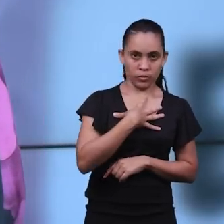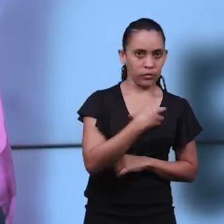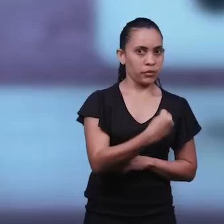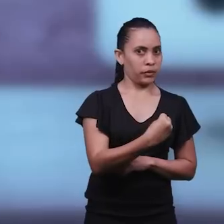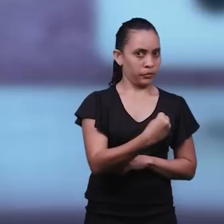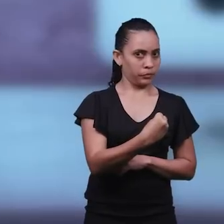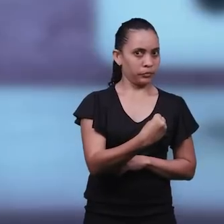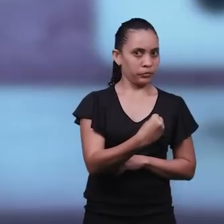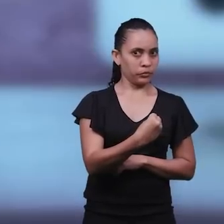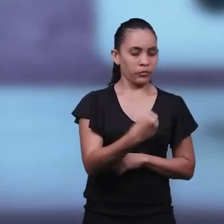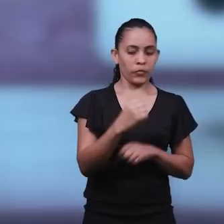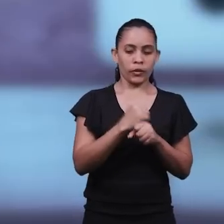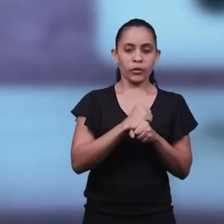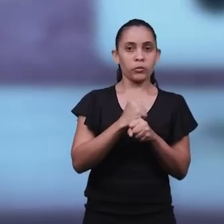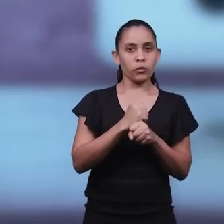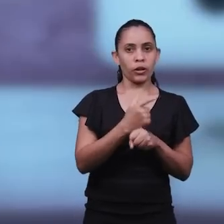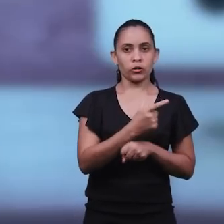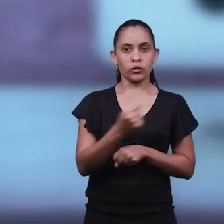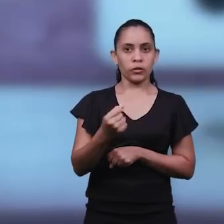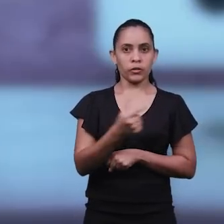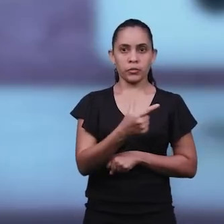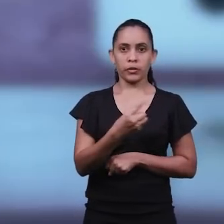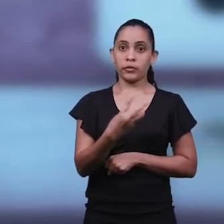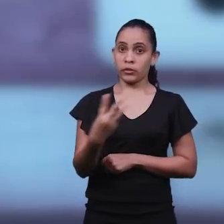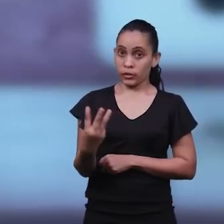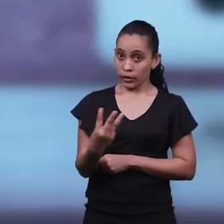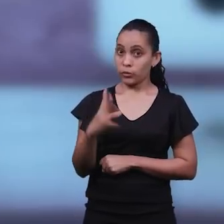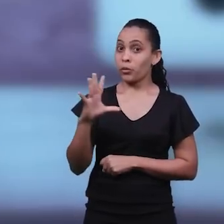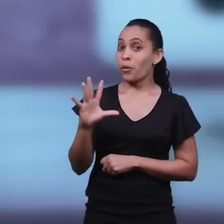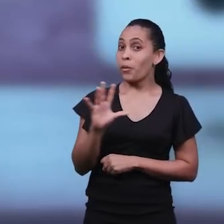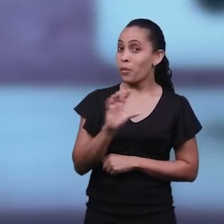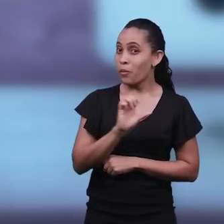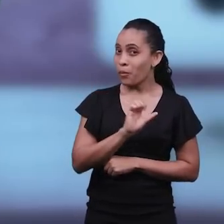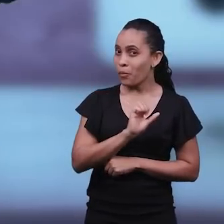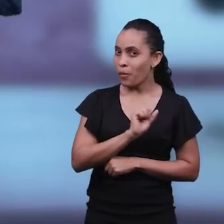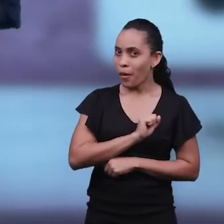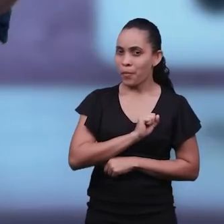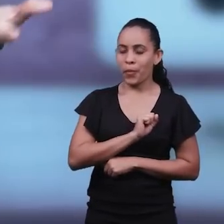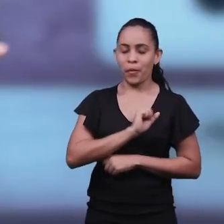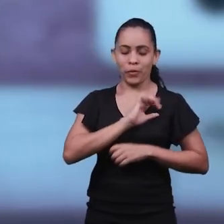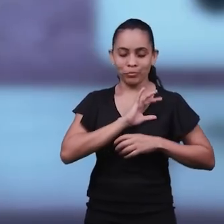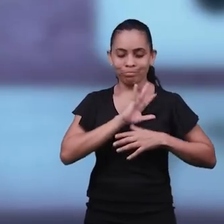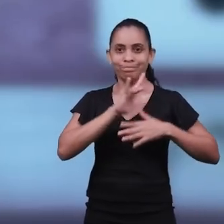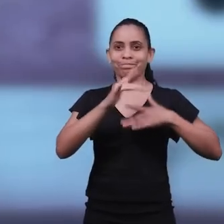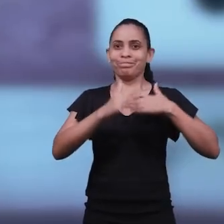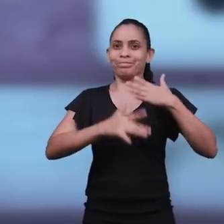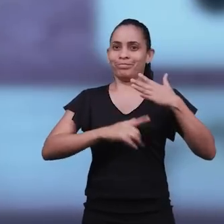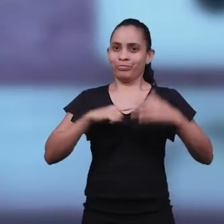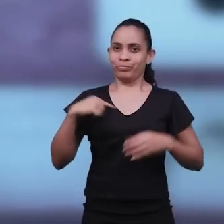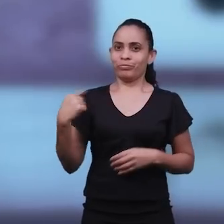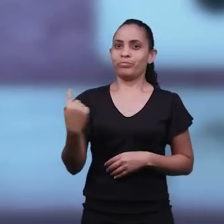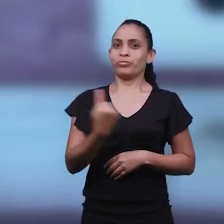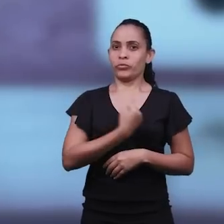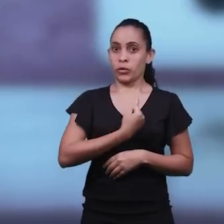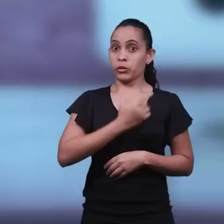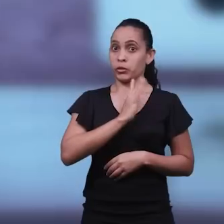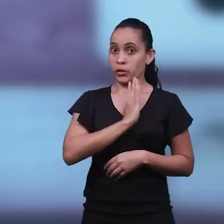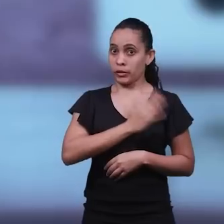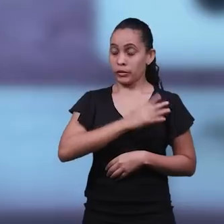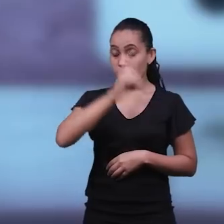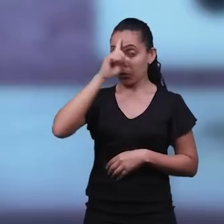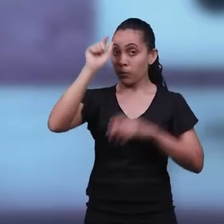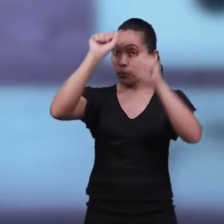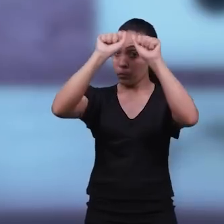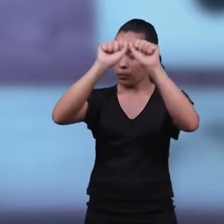filhos. Que no ano vindouro o amor possa transbordar nossos celeiros, que o